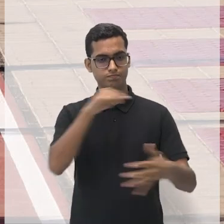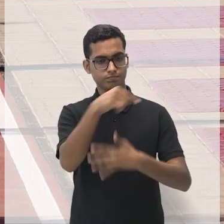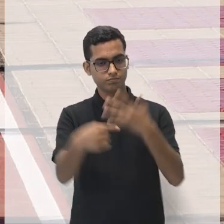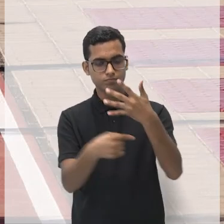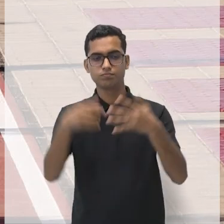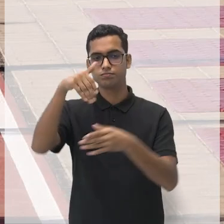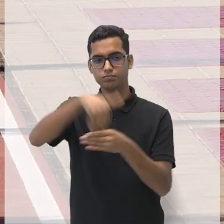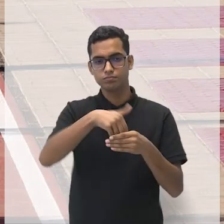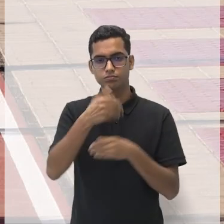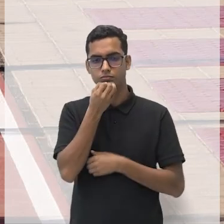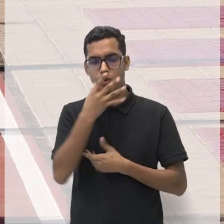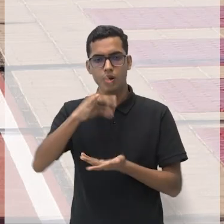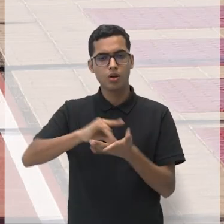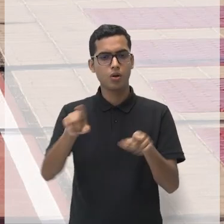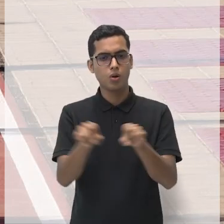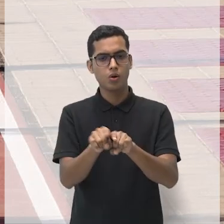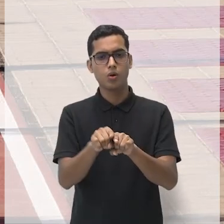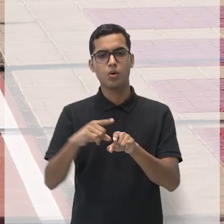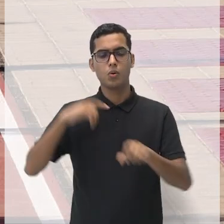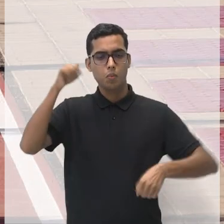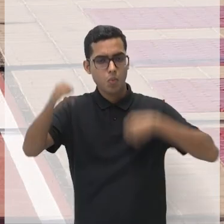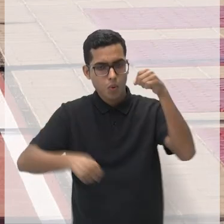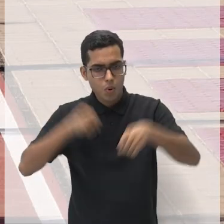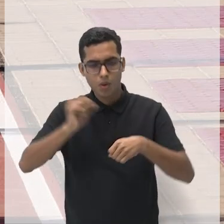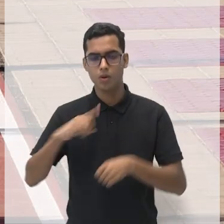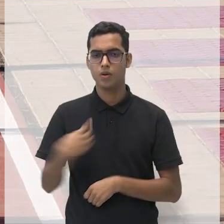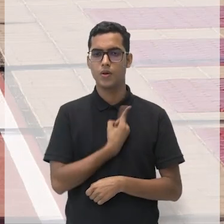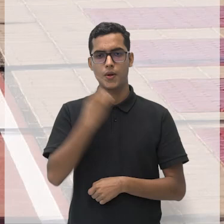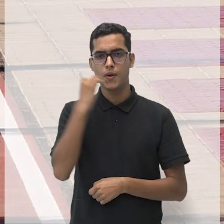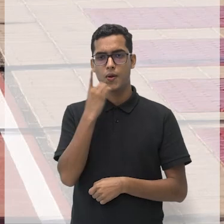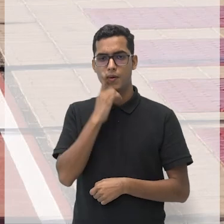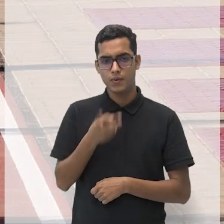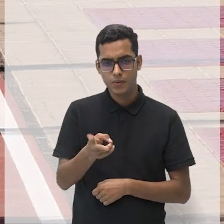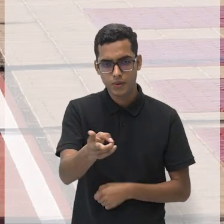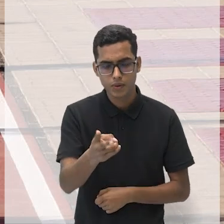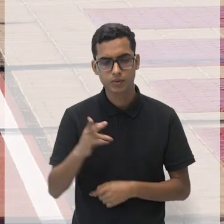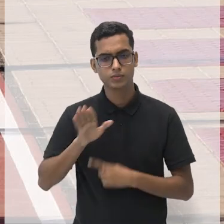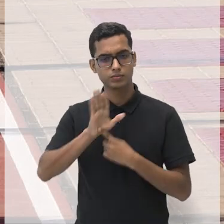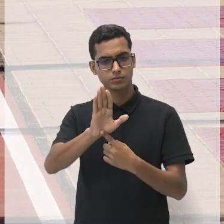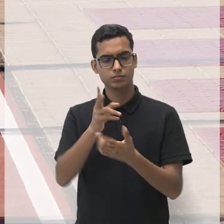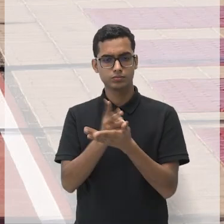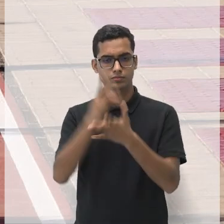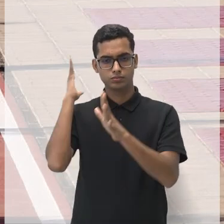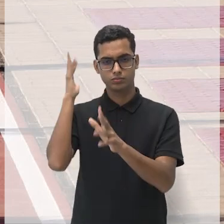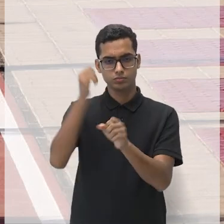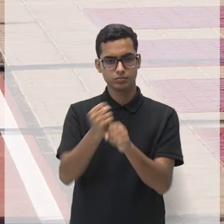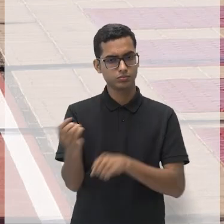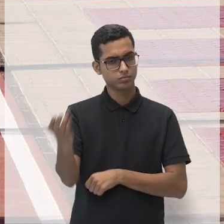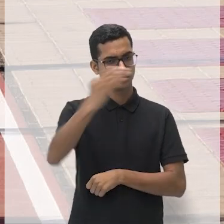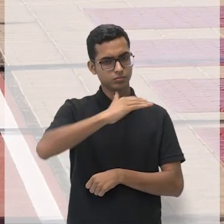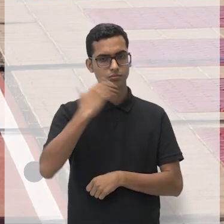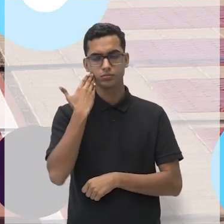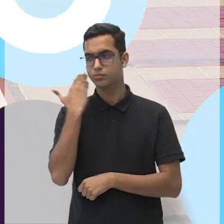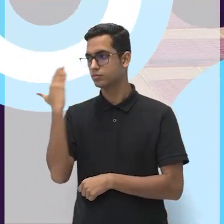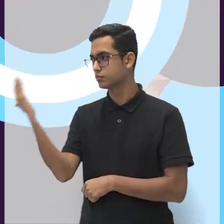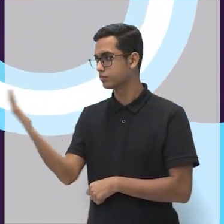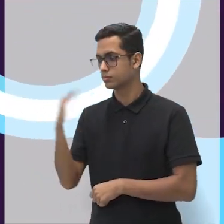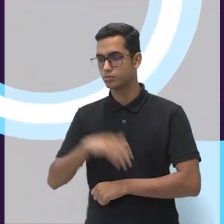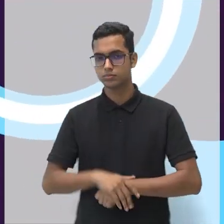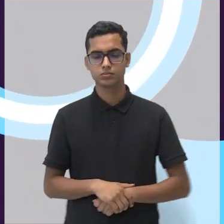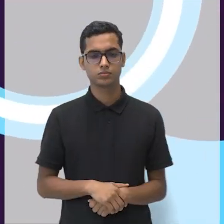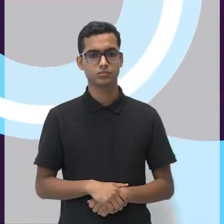benefícios da bike para o nosso dia a dia, é que nós vamos prosseguir aí a nossa revisão. Vamos lá?